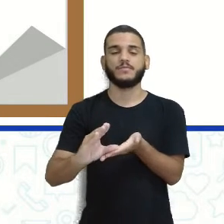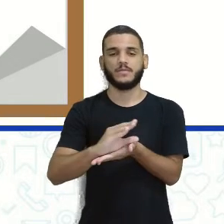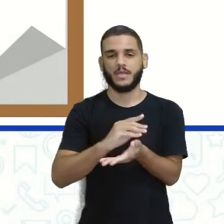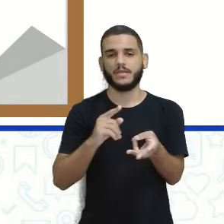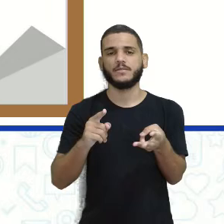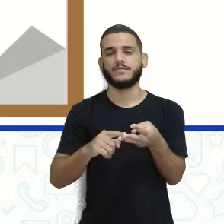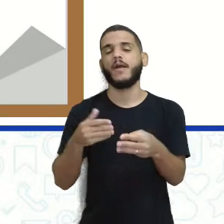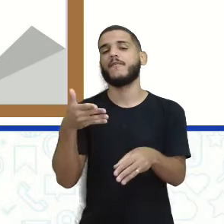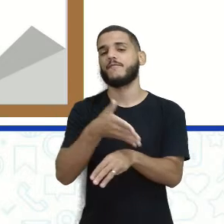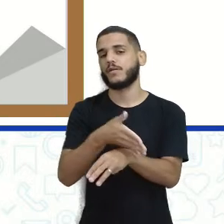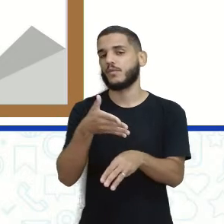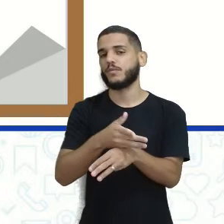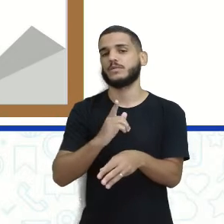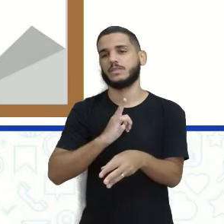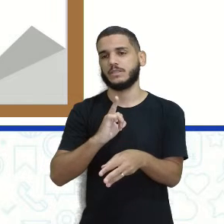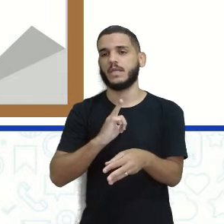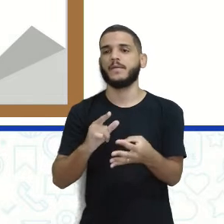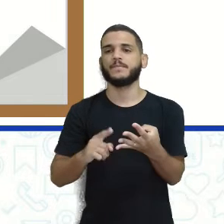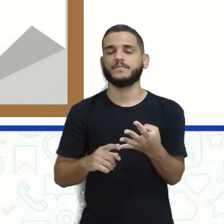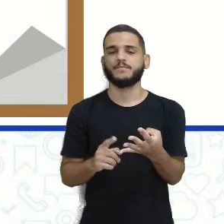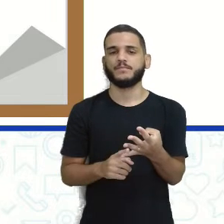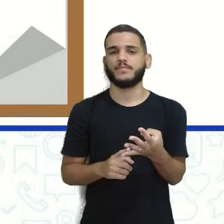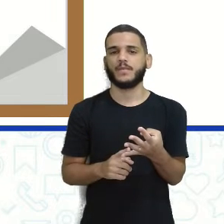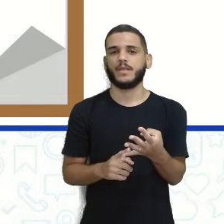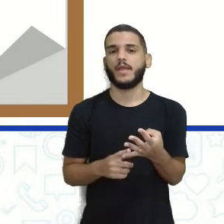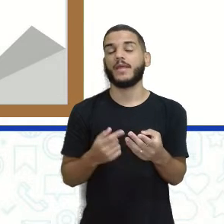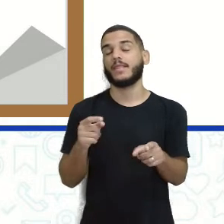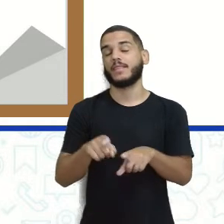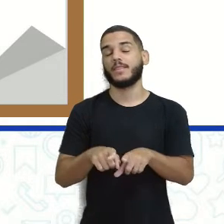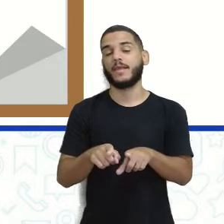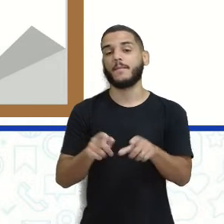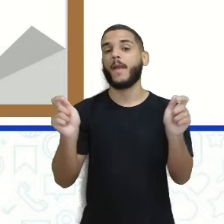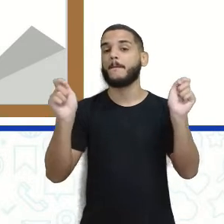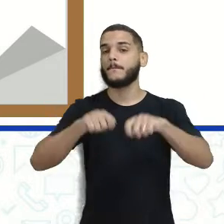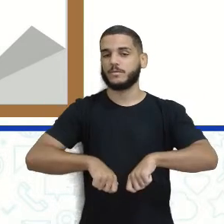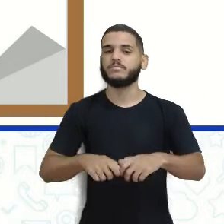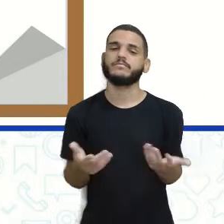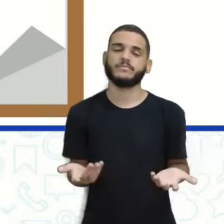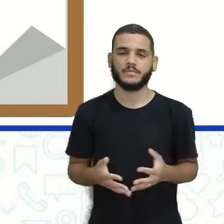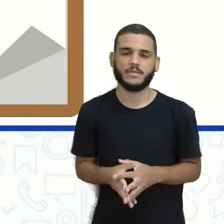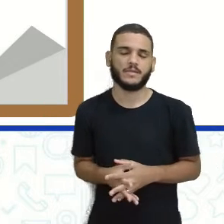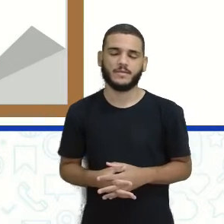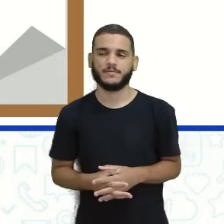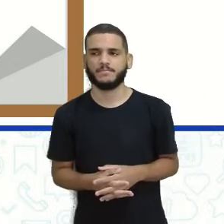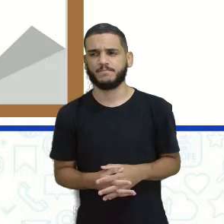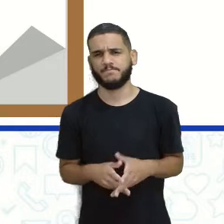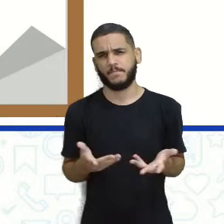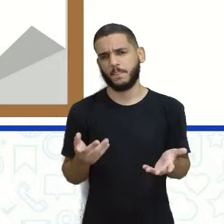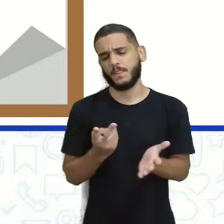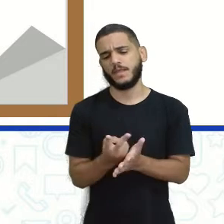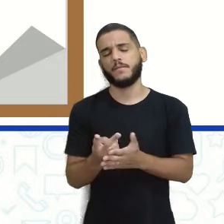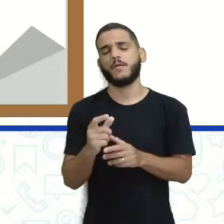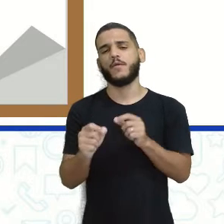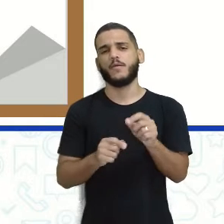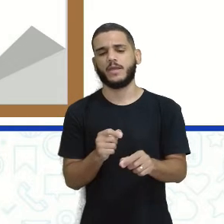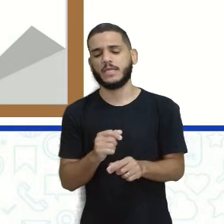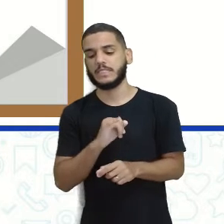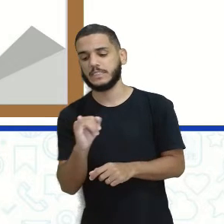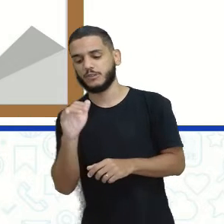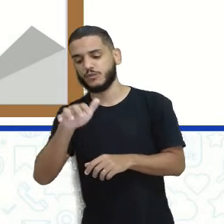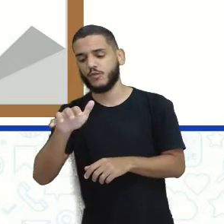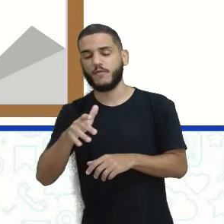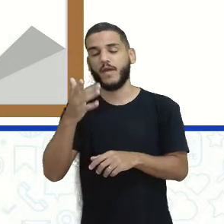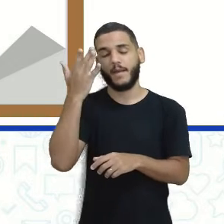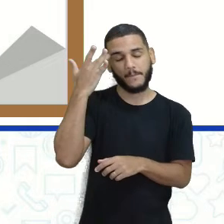frequência, como ocorre isso aí, se é sempre, se não é, e as previsões. Sempre a gente olha aí Vamos analisar, se vai chover amanhã, se não